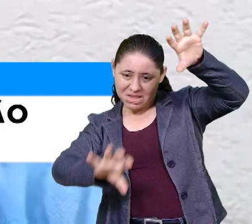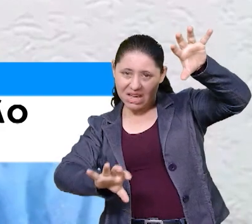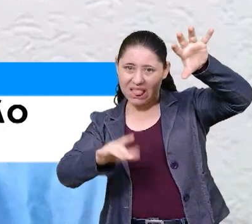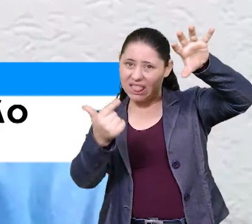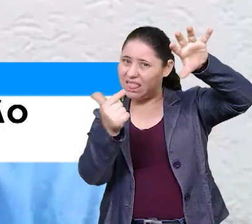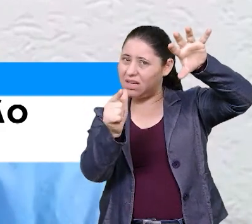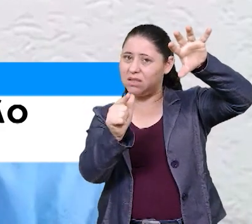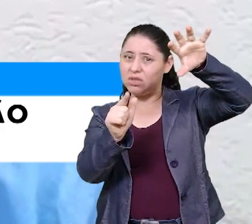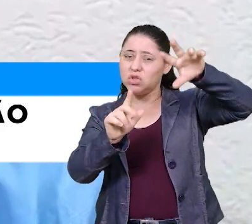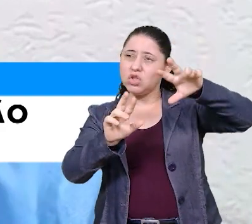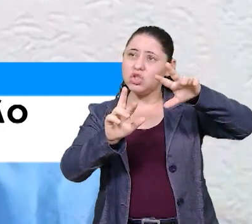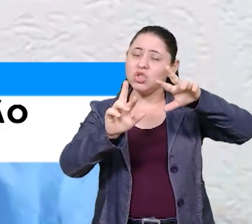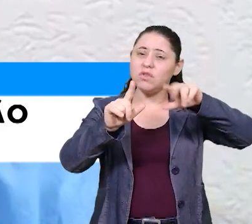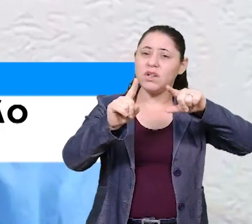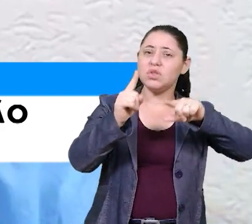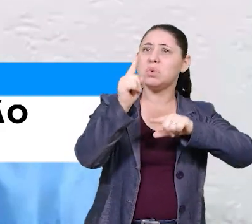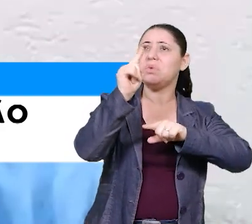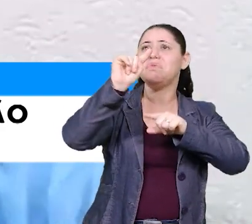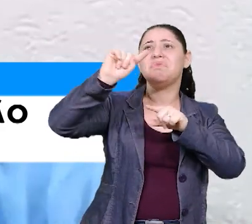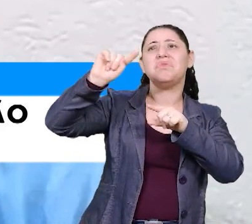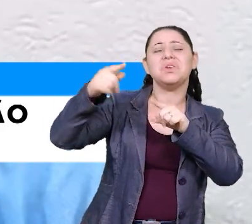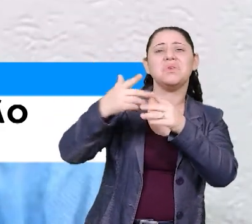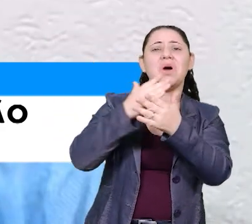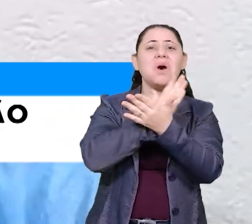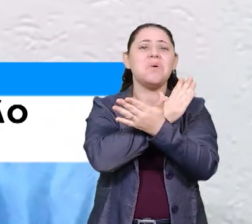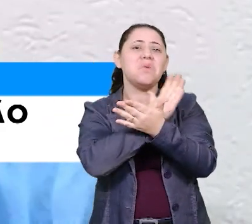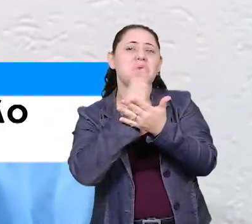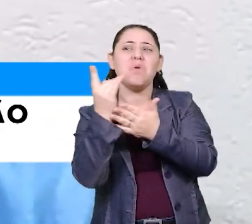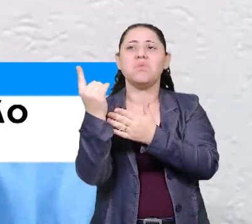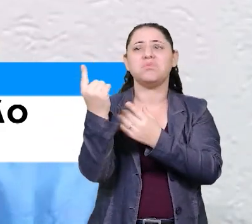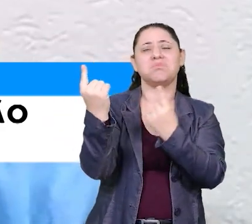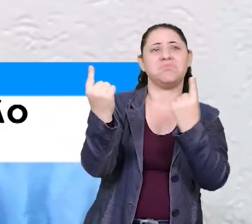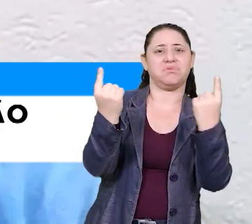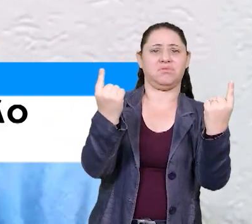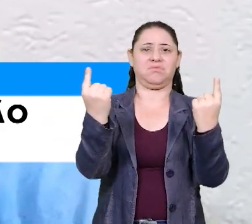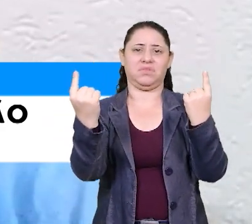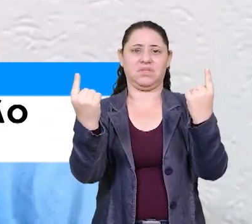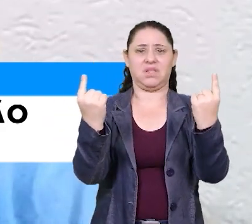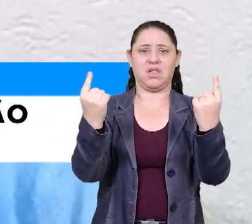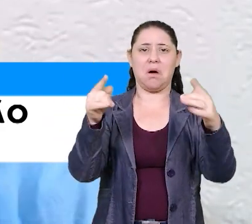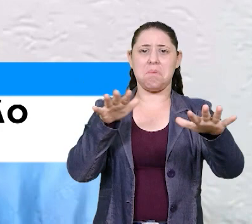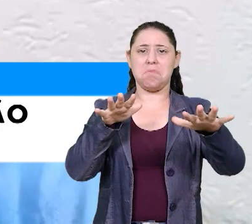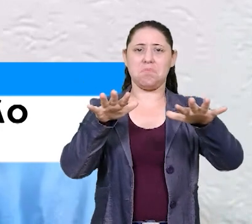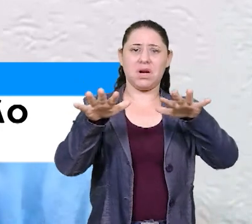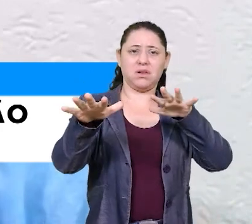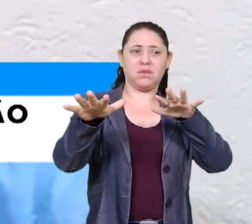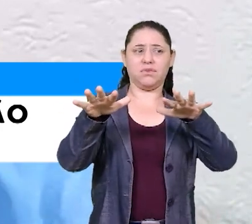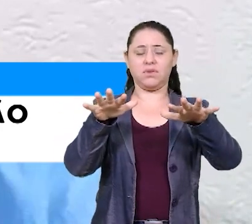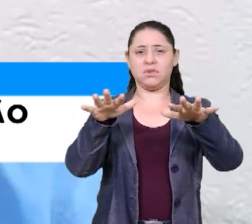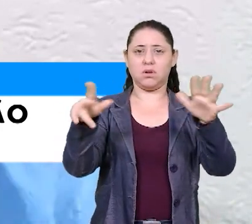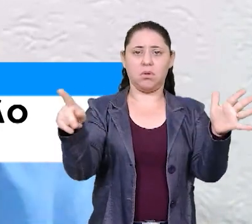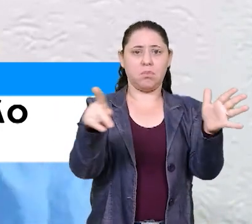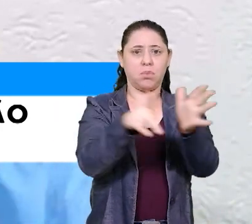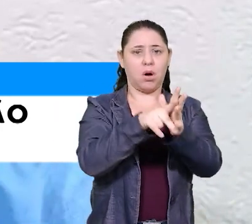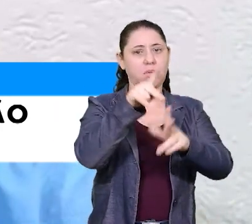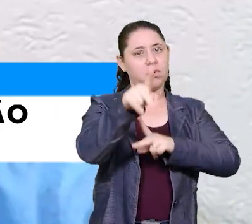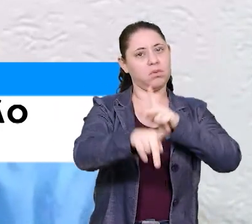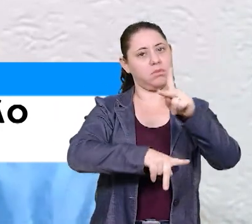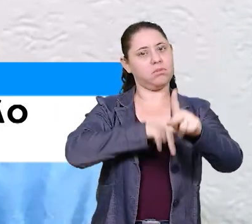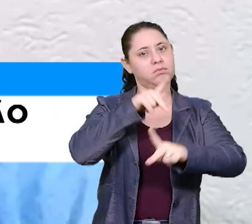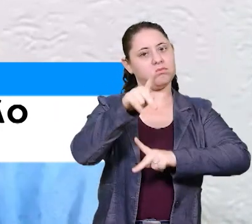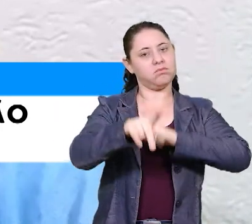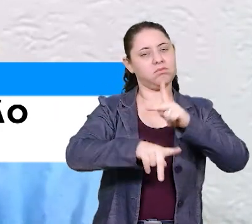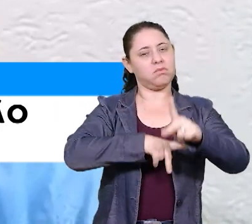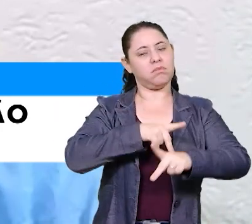para todos, porque o Brasil não pode ficar dividido. E a diferença de um ponto, pouquinha coisa, entre um e